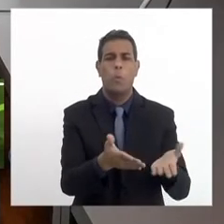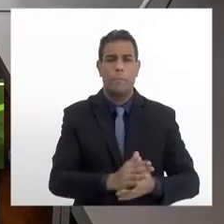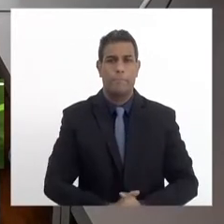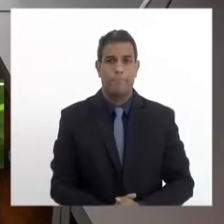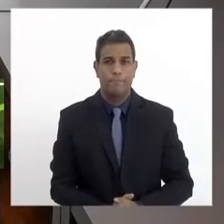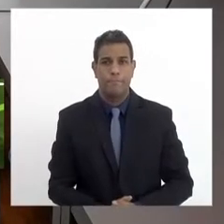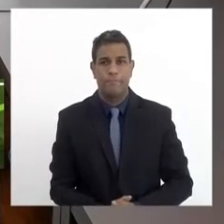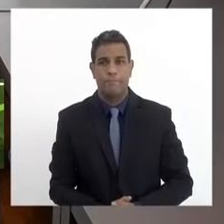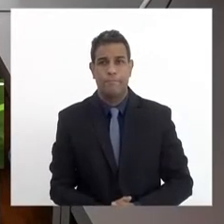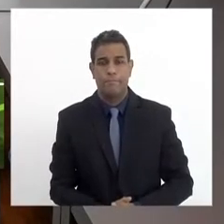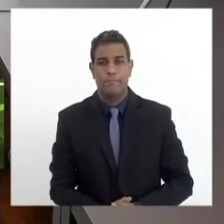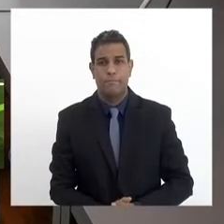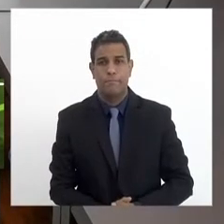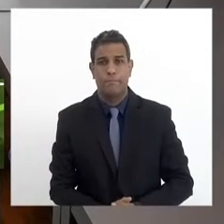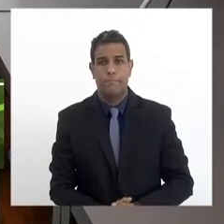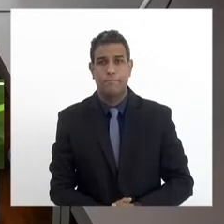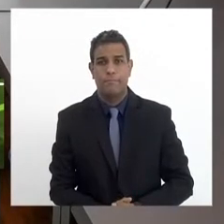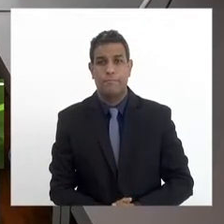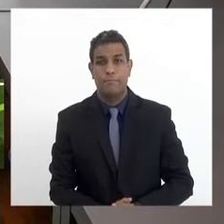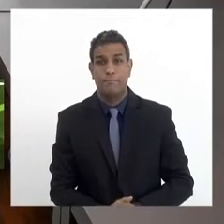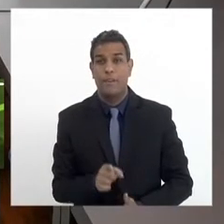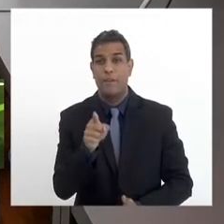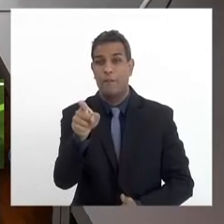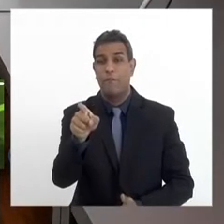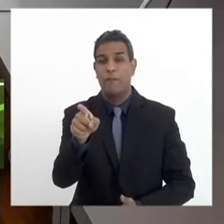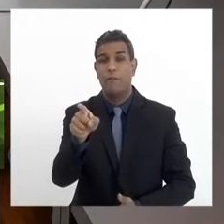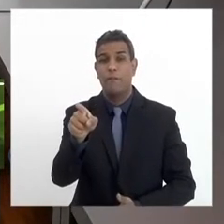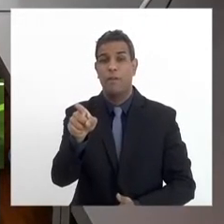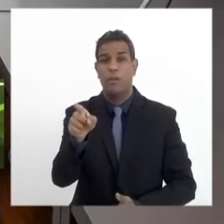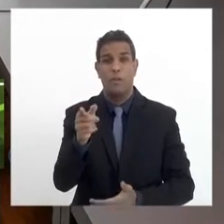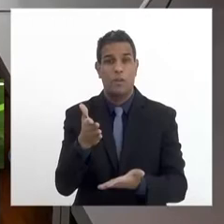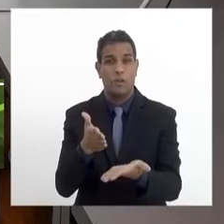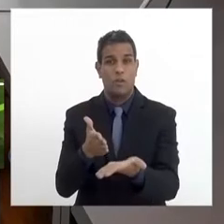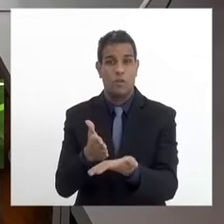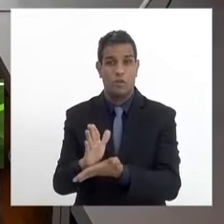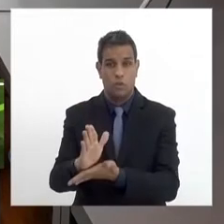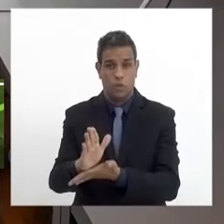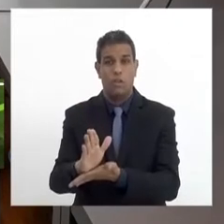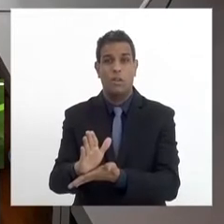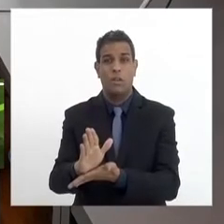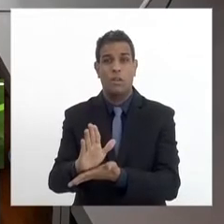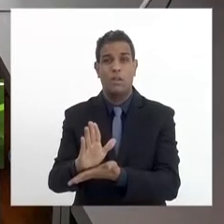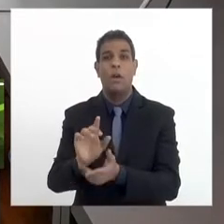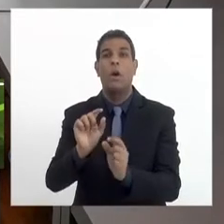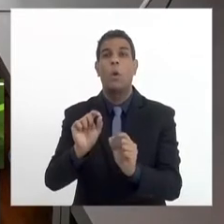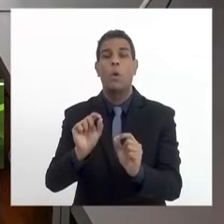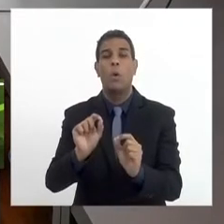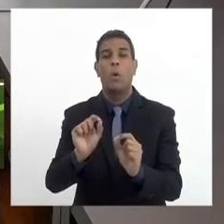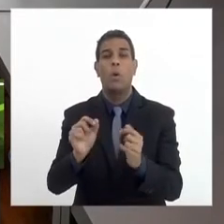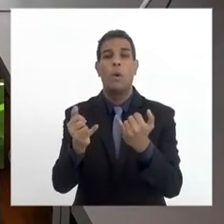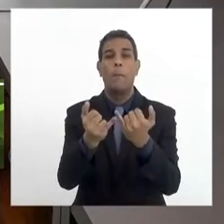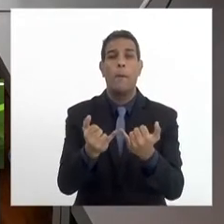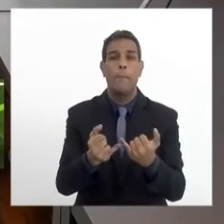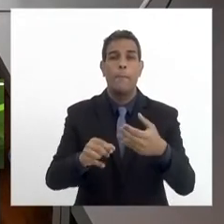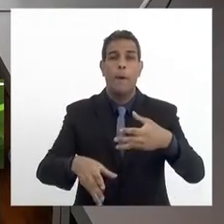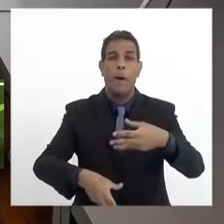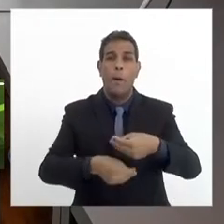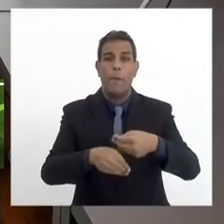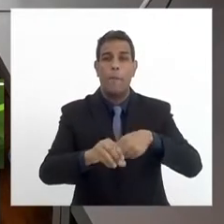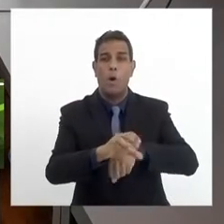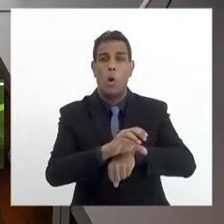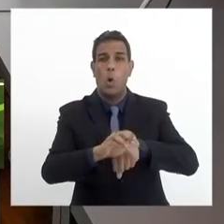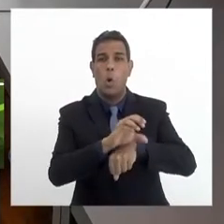O parecer. Você votou pela prejudicabilidade. É, eu votei pela prejudicabilidade. Há um parecer aqui pela